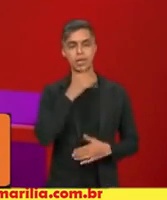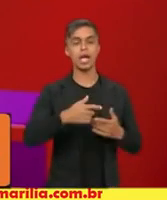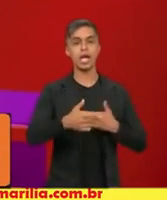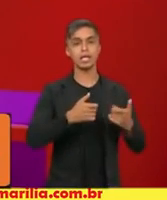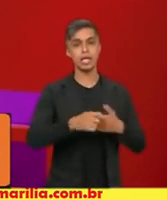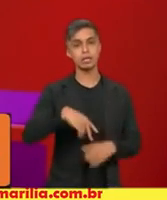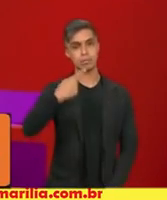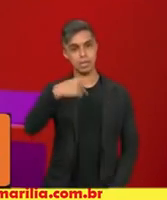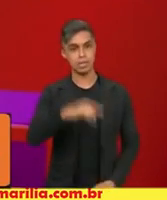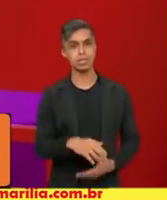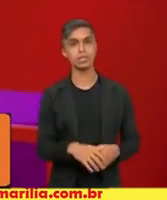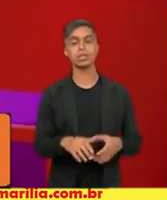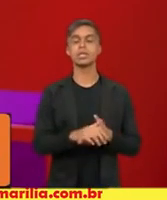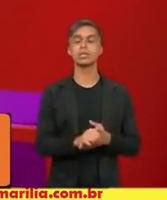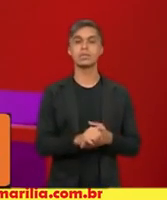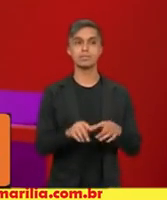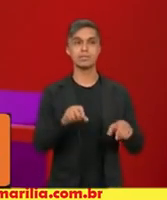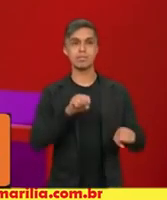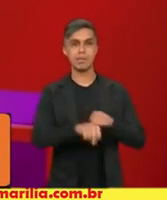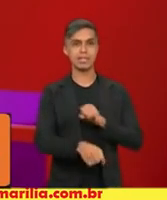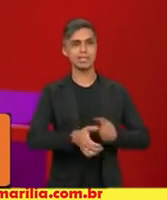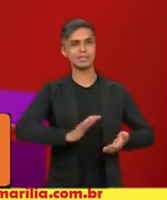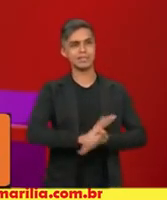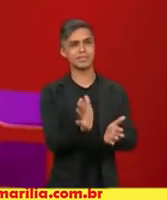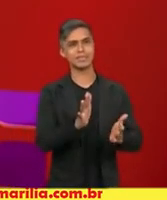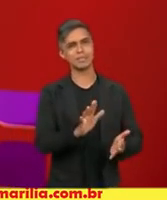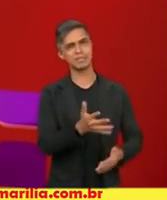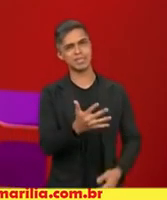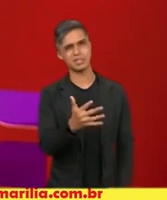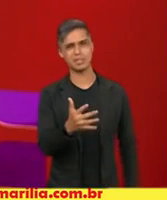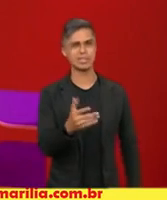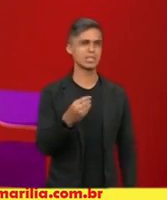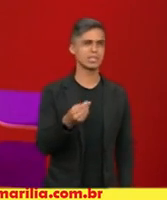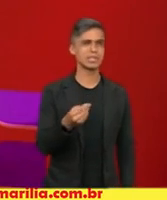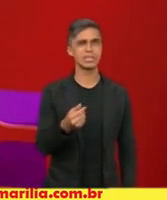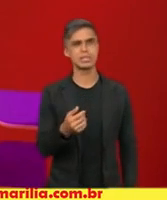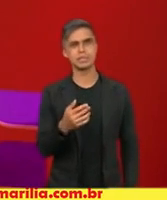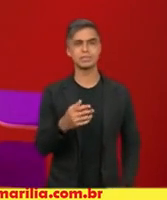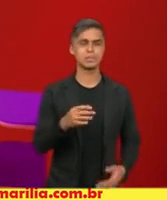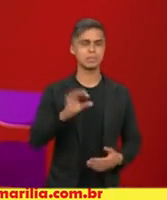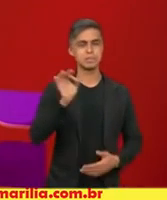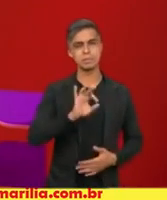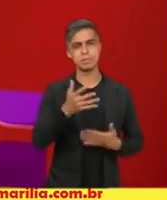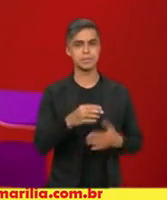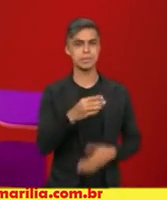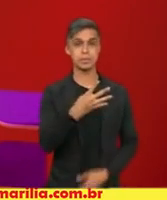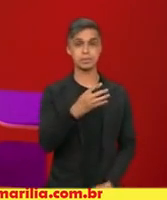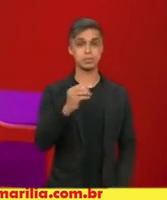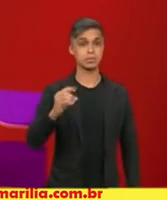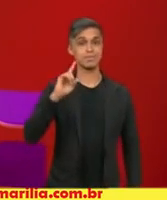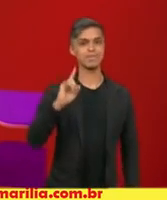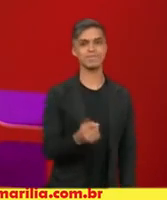Tríplice Aliança contra o Paraguai, matou provavelmente algo em torno a... Depende das estatísticas, mas digamos 400